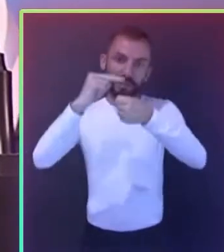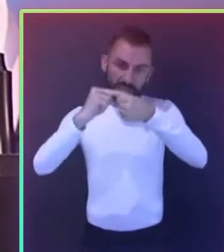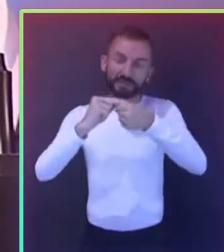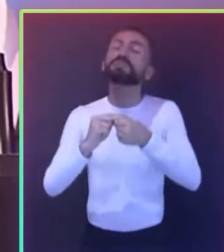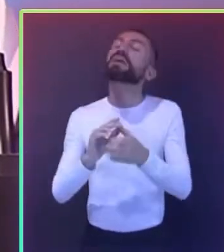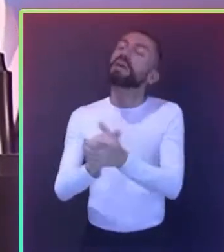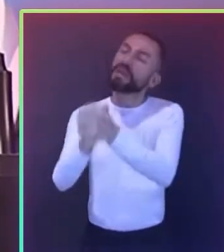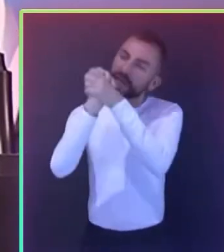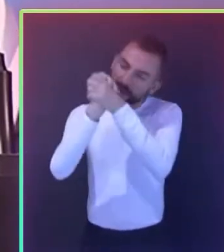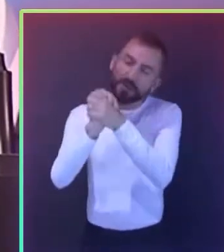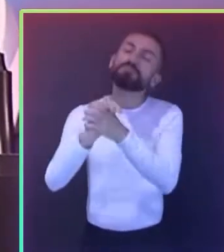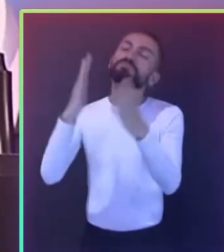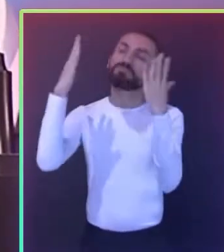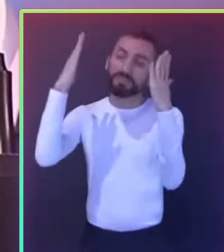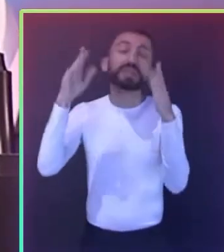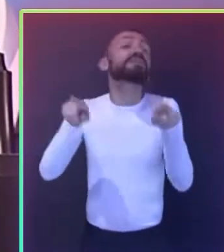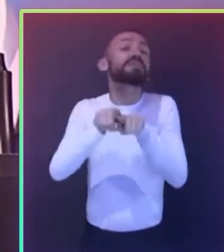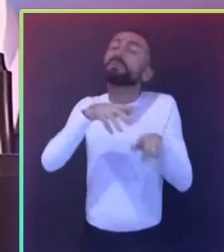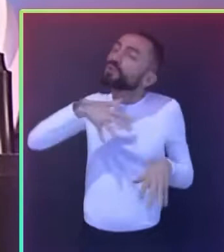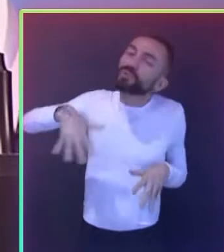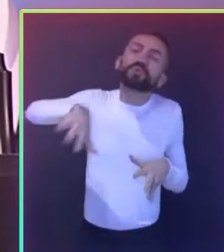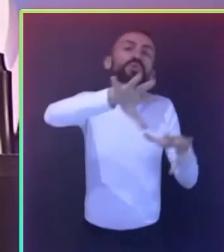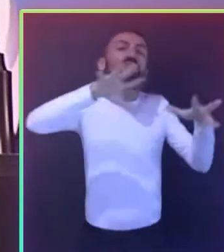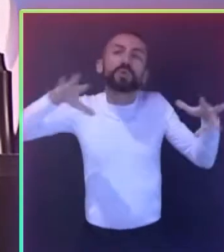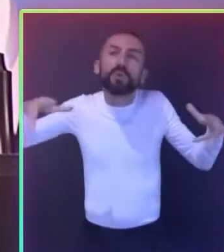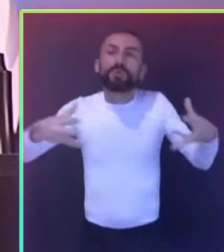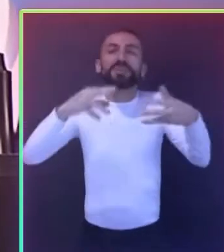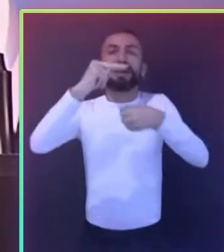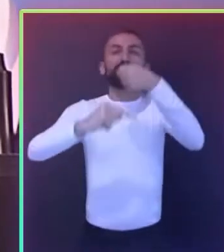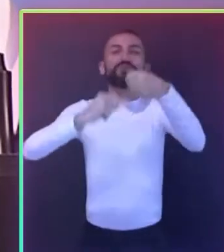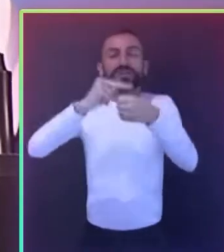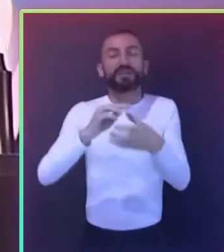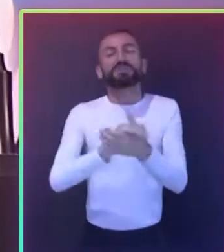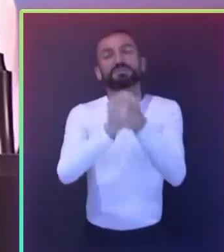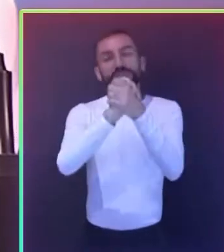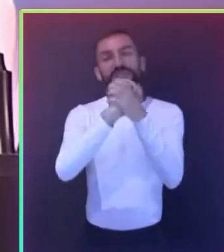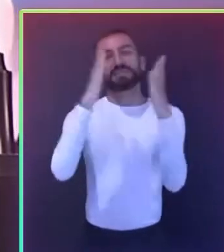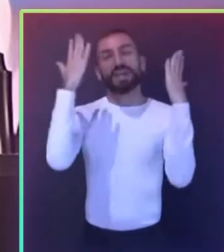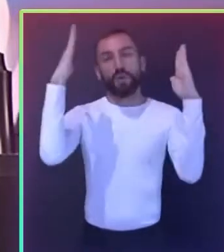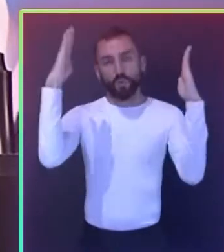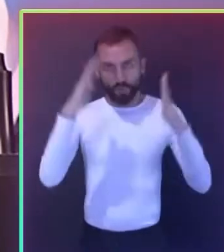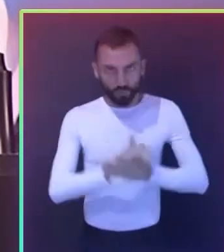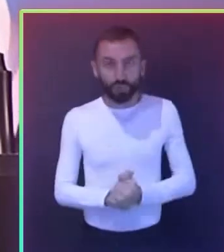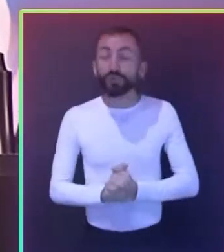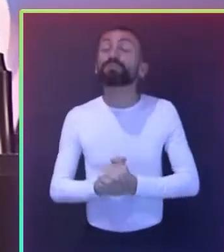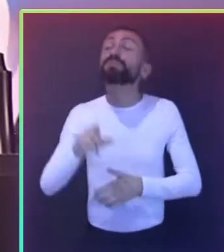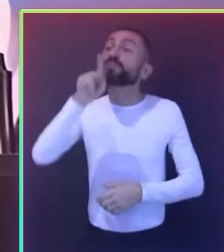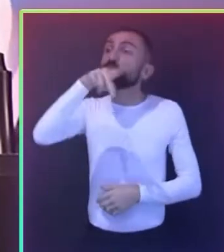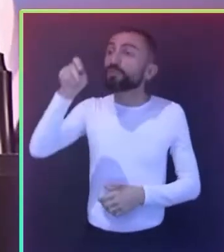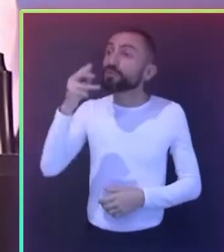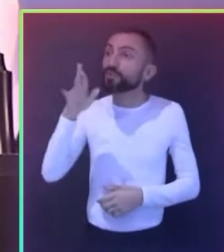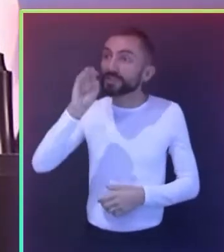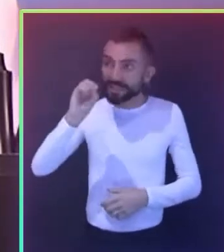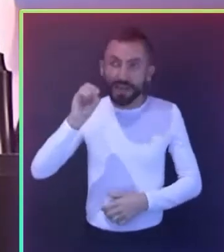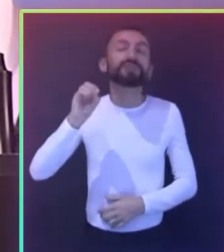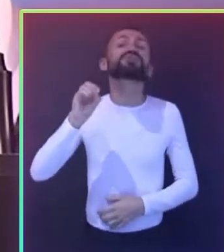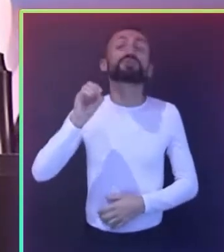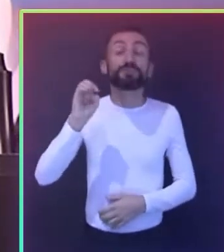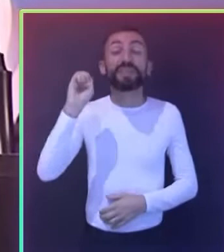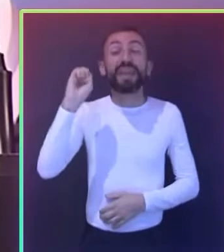nome de quem Saúdo toda a comunidade da nossa universidade Professor Doutor Sérgio Roberto Nobre